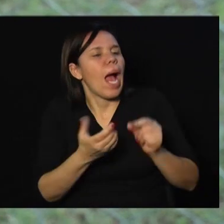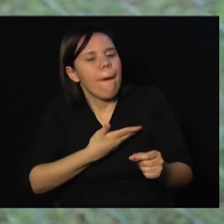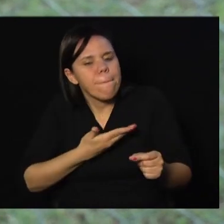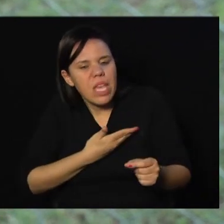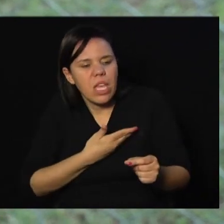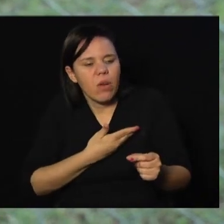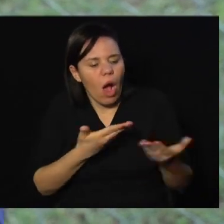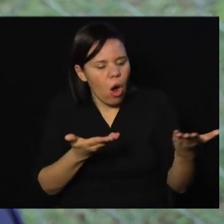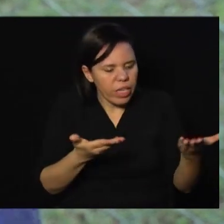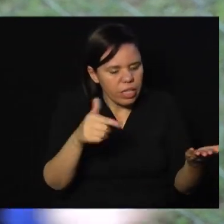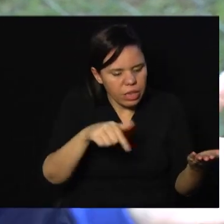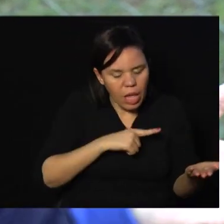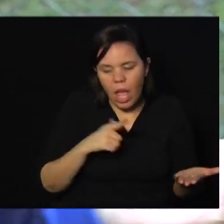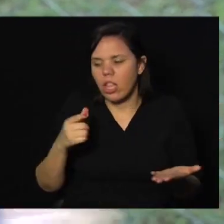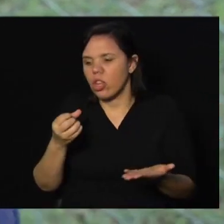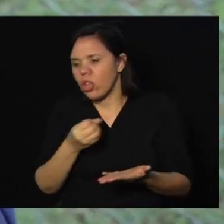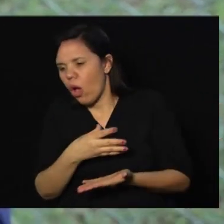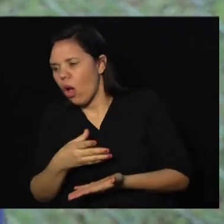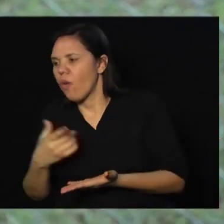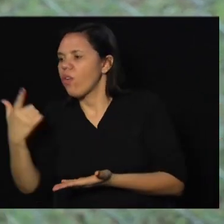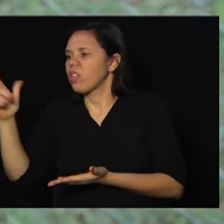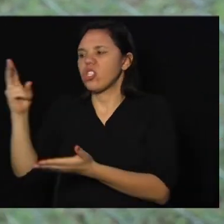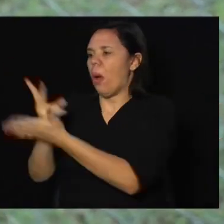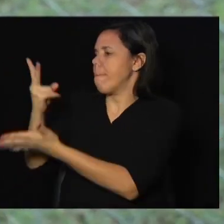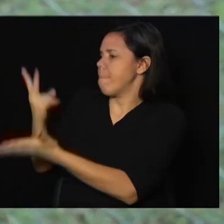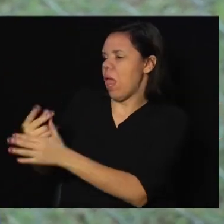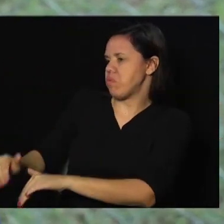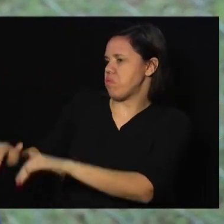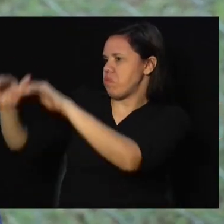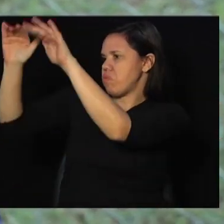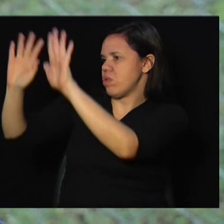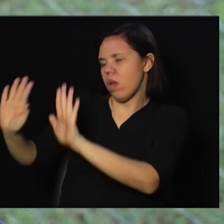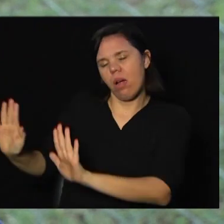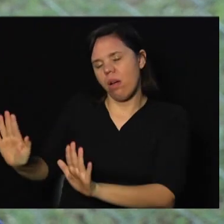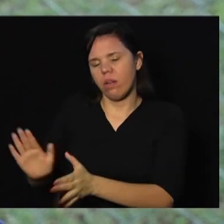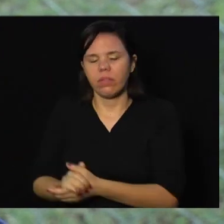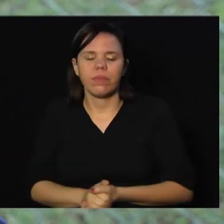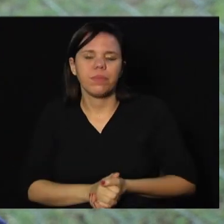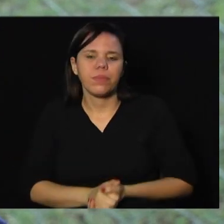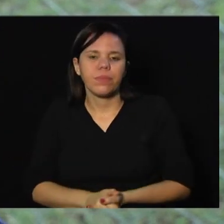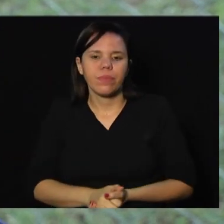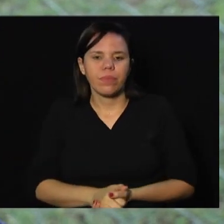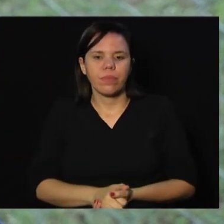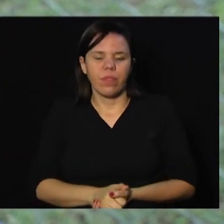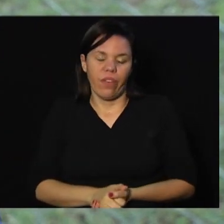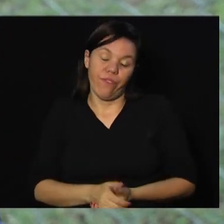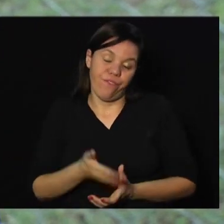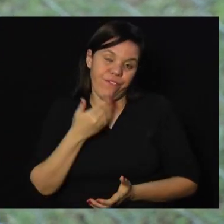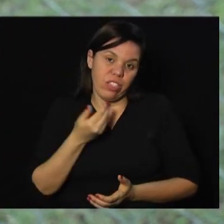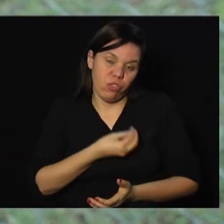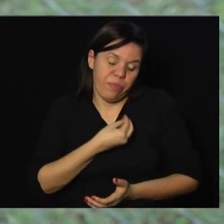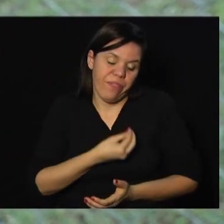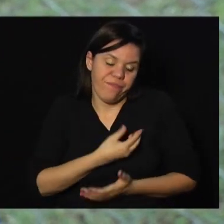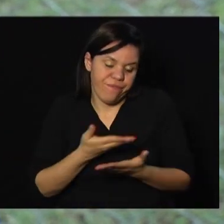faz outros novos amigos, né? Não é só aqueles que você tem na infância. E aí facilitou bastante para que